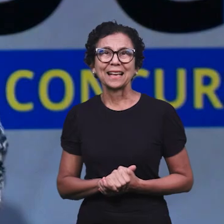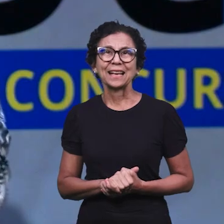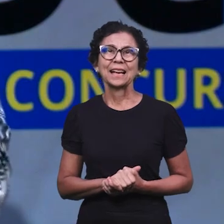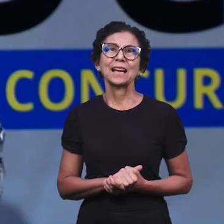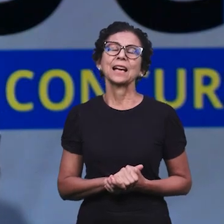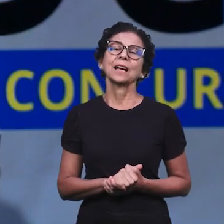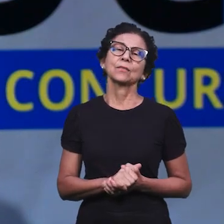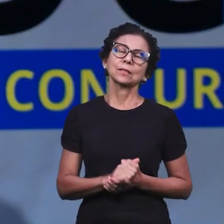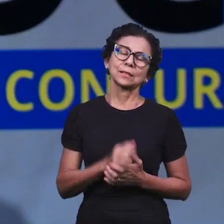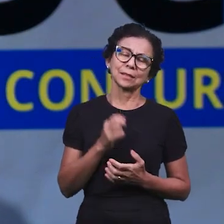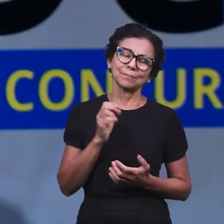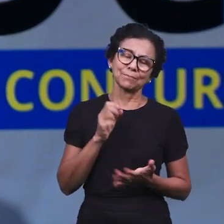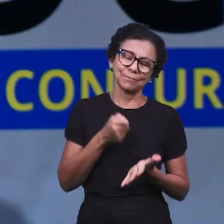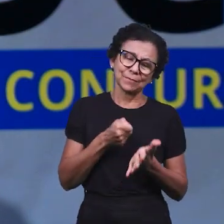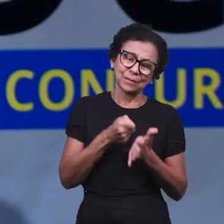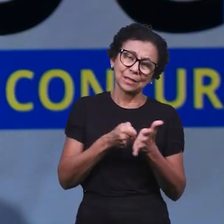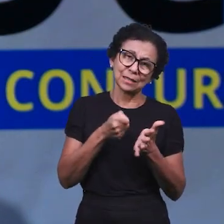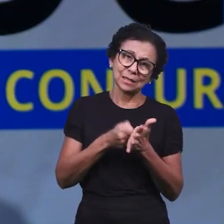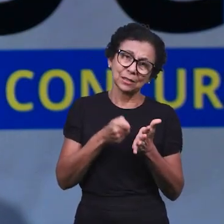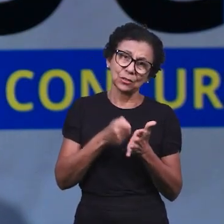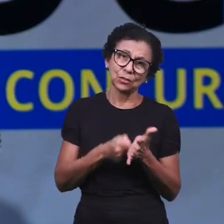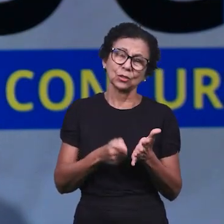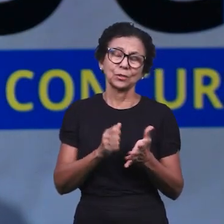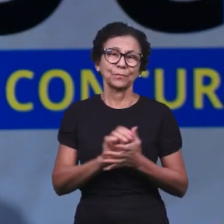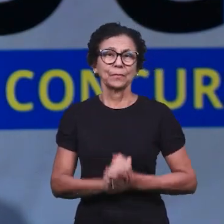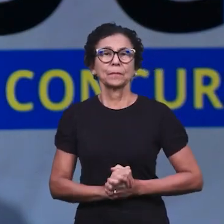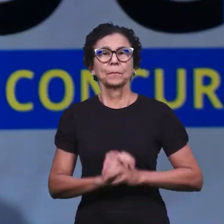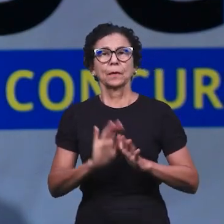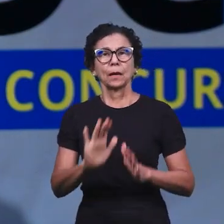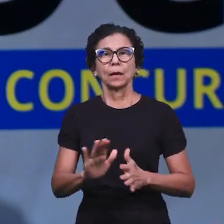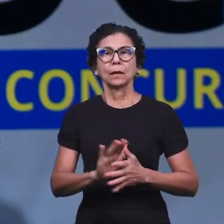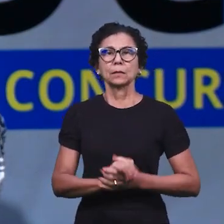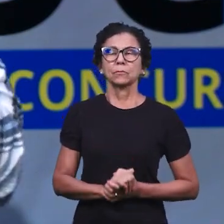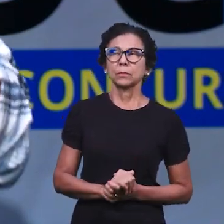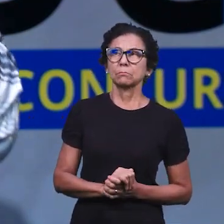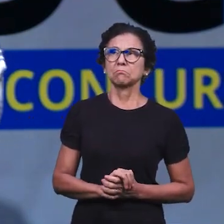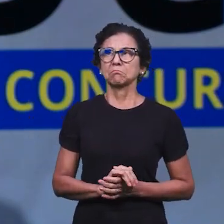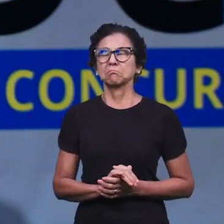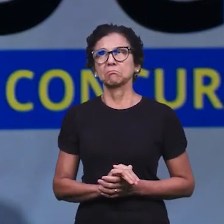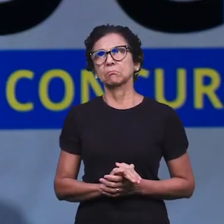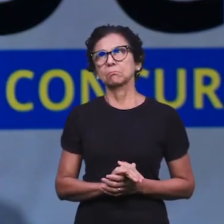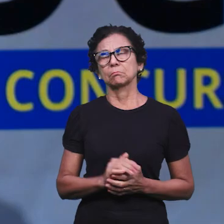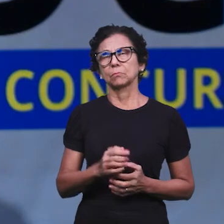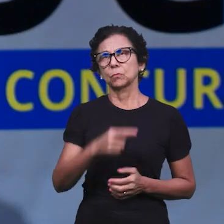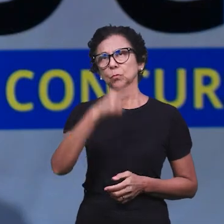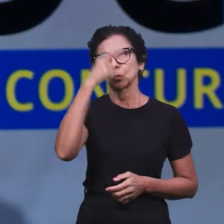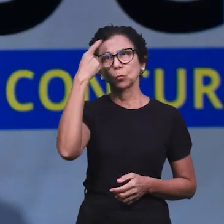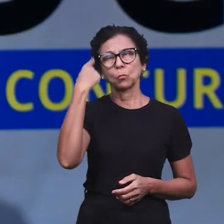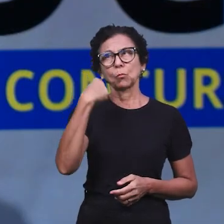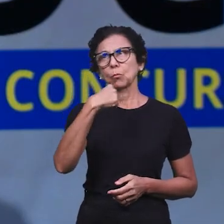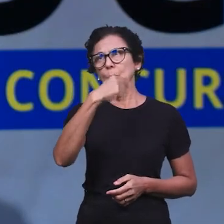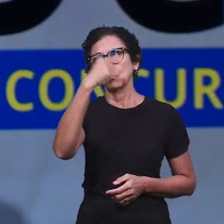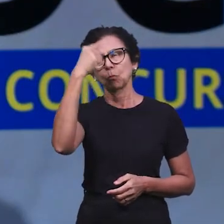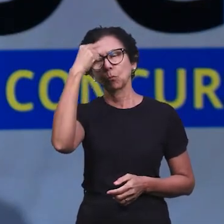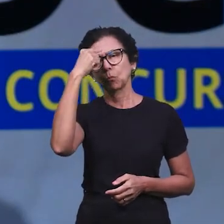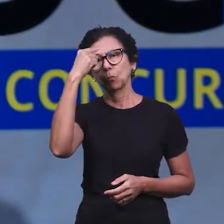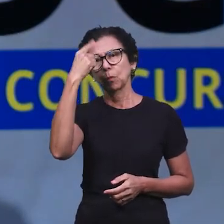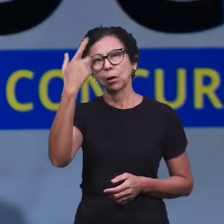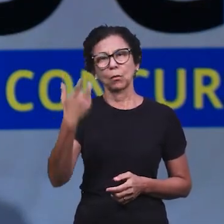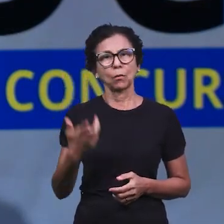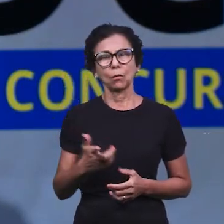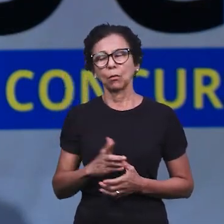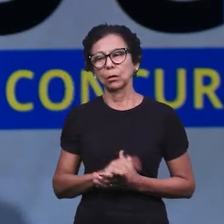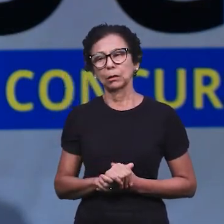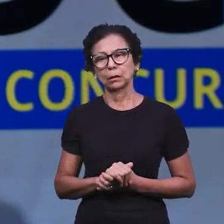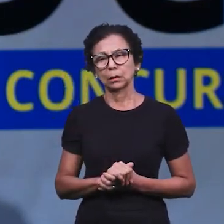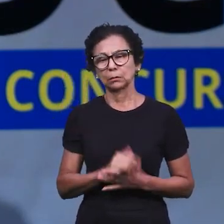e longo prazo. Uma carga horária que às vezes é mediana, que vai ter alguns momentos, como por exemplo, um reta